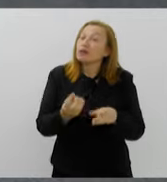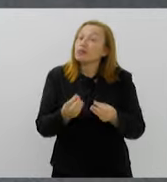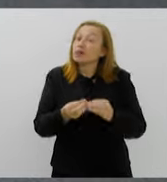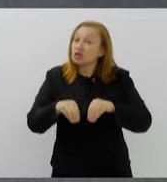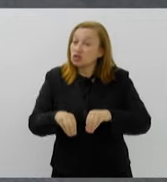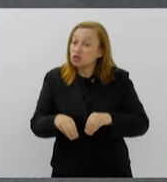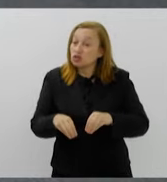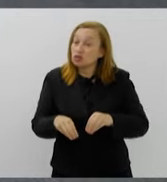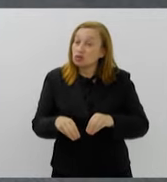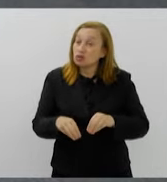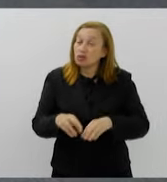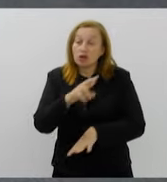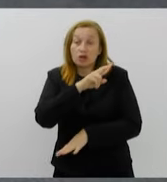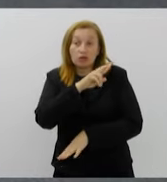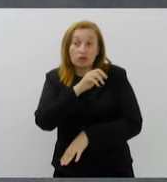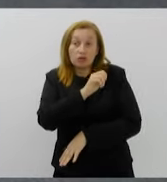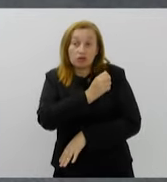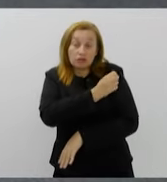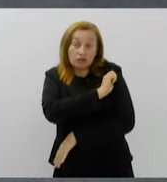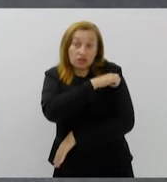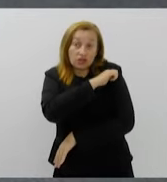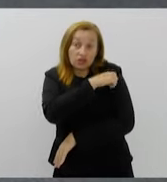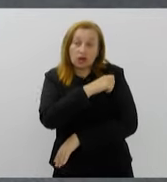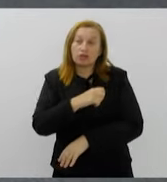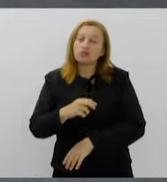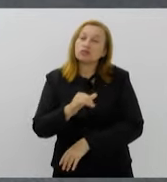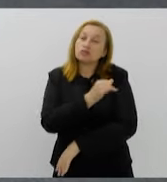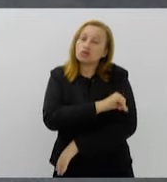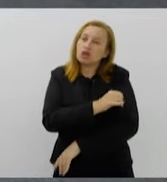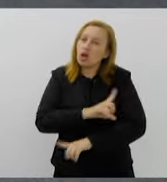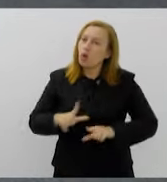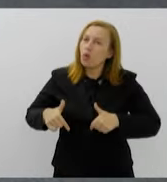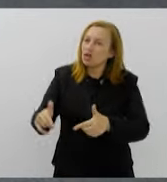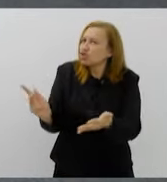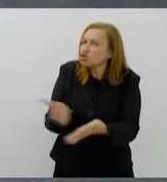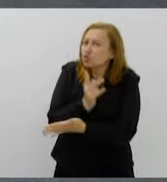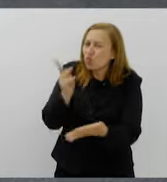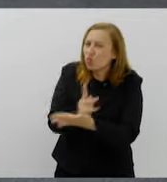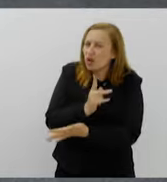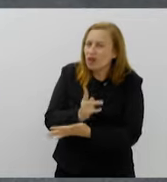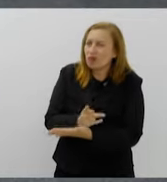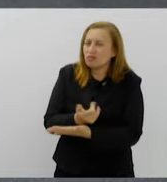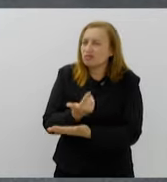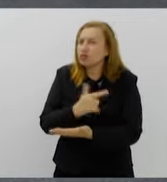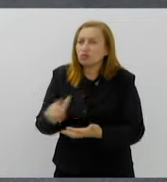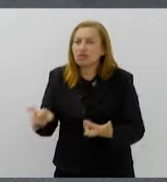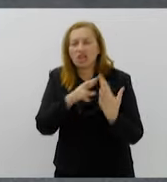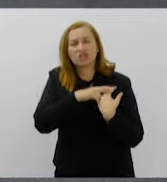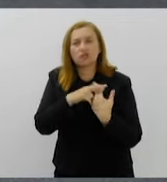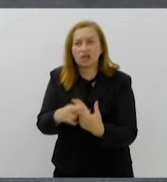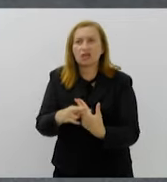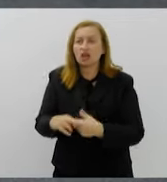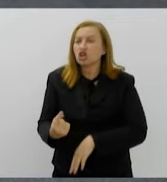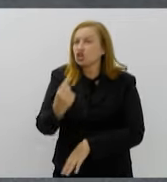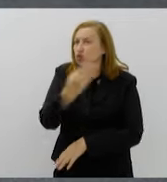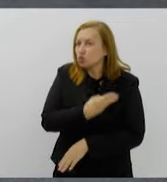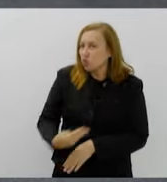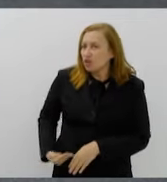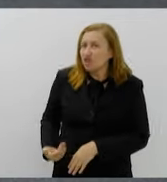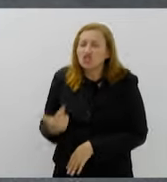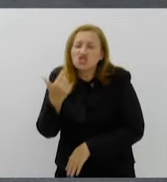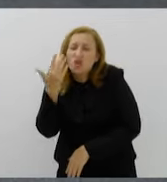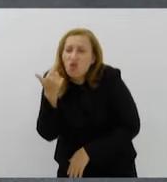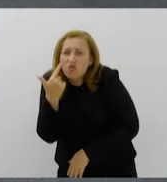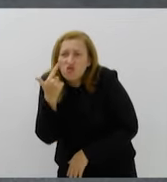equilíbrio fiscal do Estado do Rio de Janeiro é uma ação de uma irresponsabilidade ímpar de um governo que a gente só